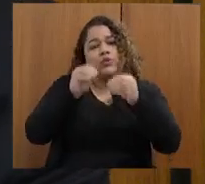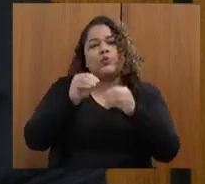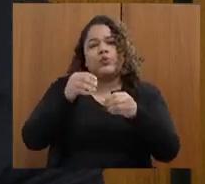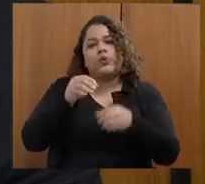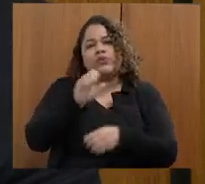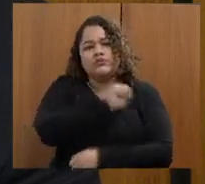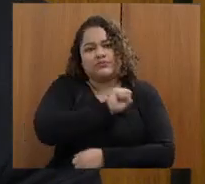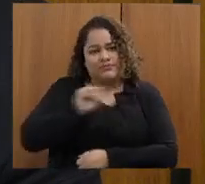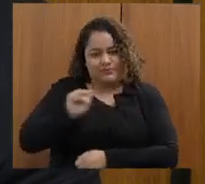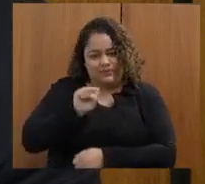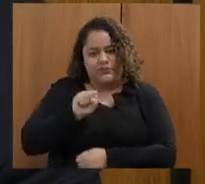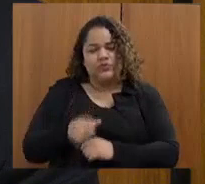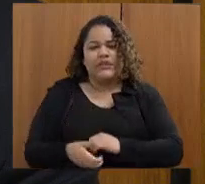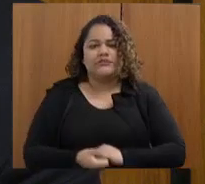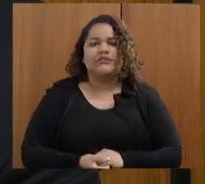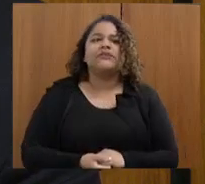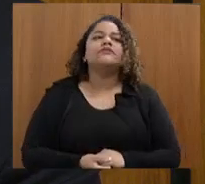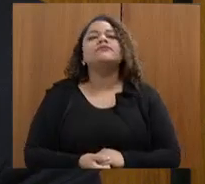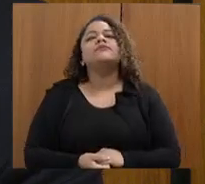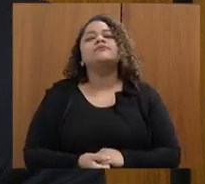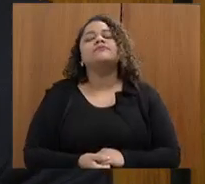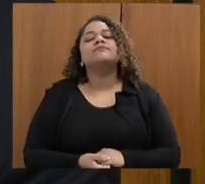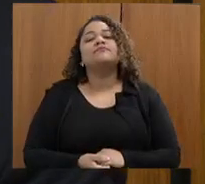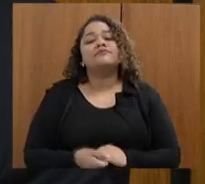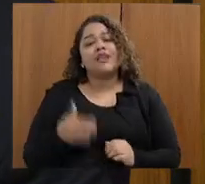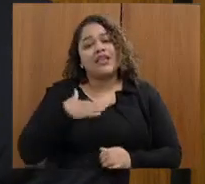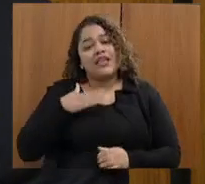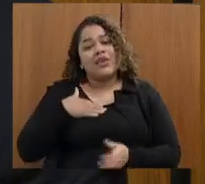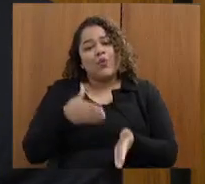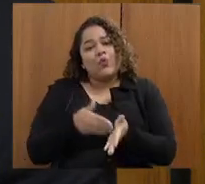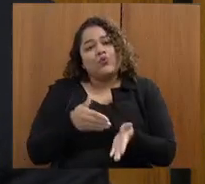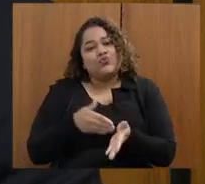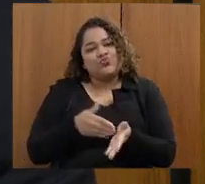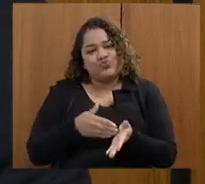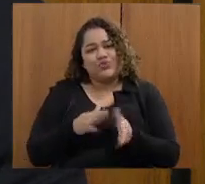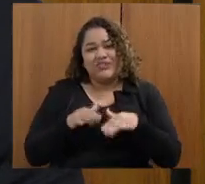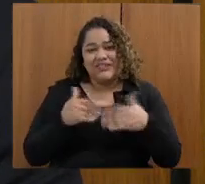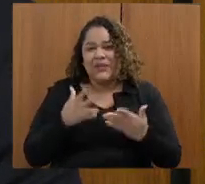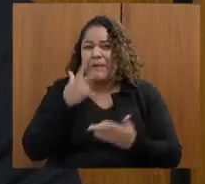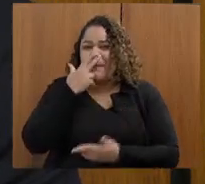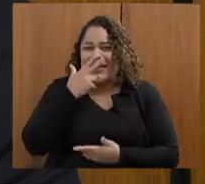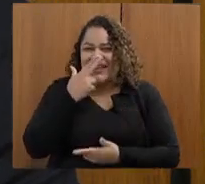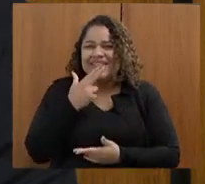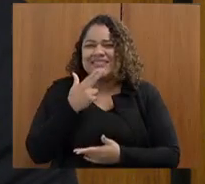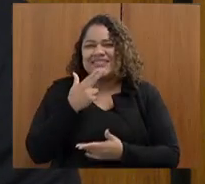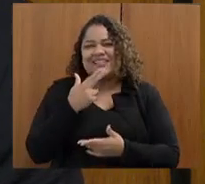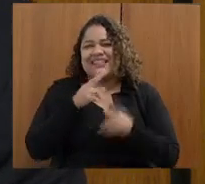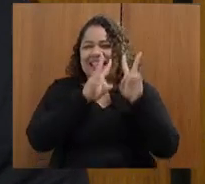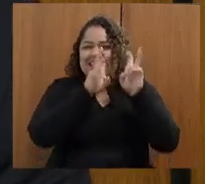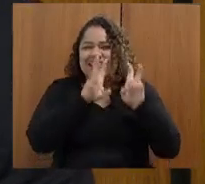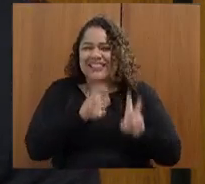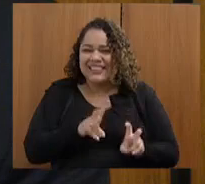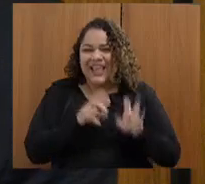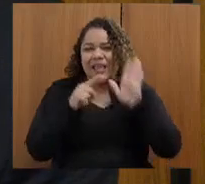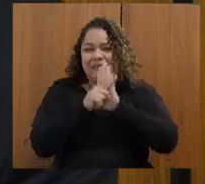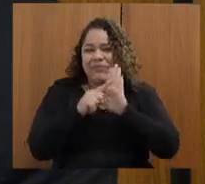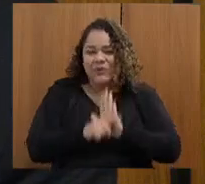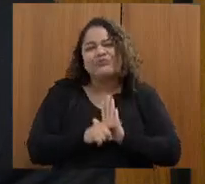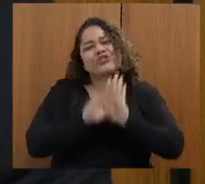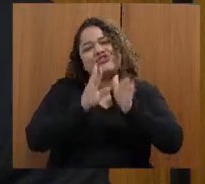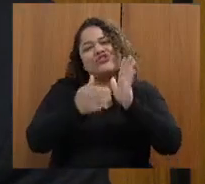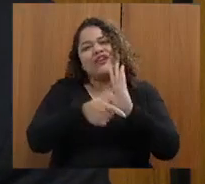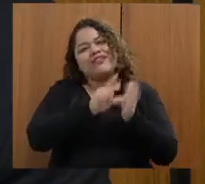acaba que os assuntos e as demandas que a gente iríamos apresentar já foram